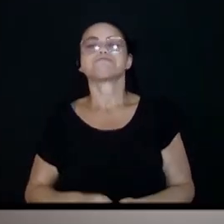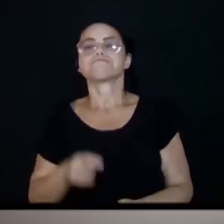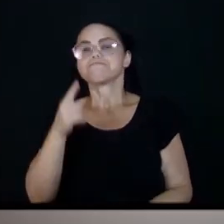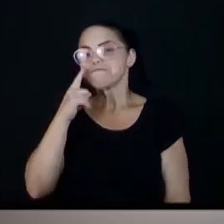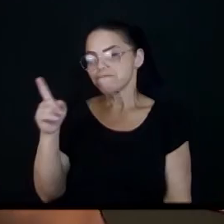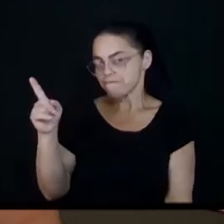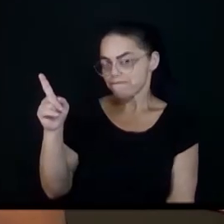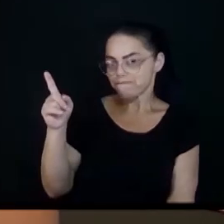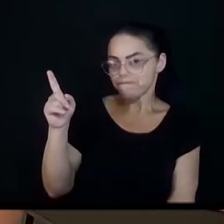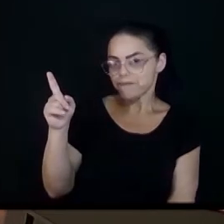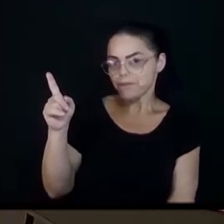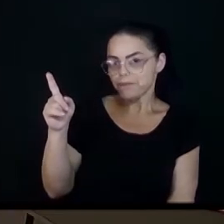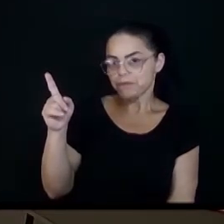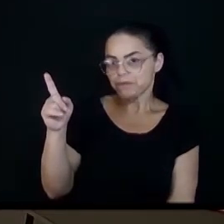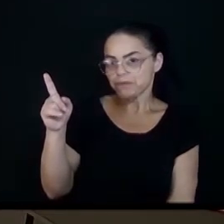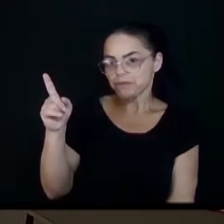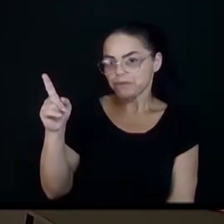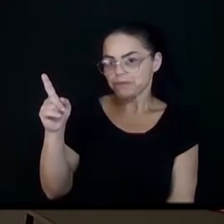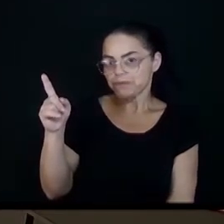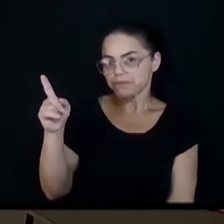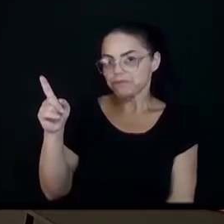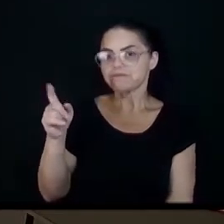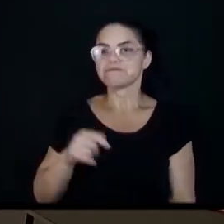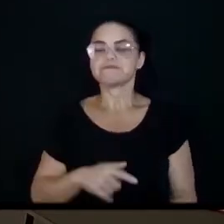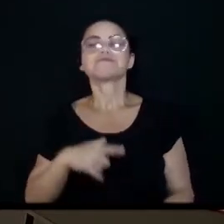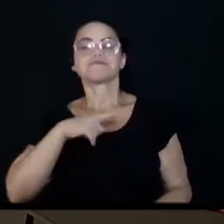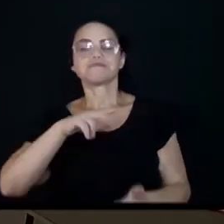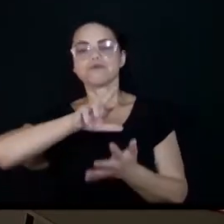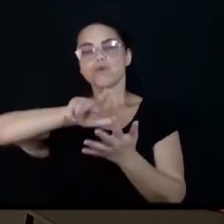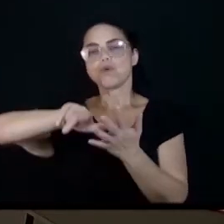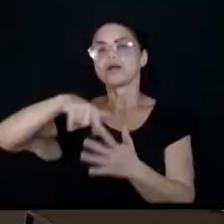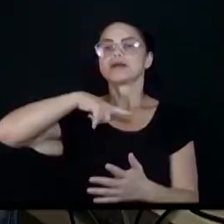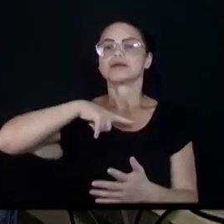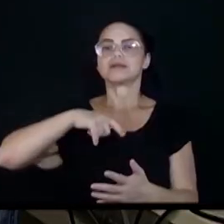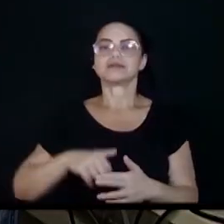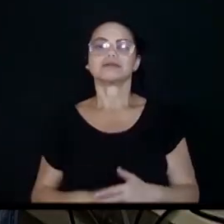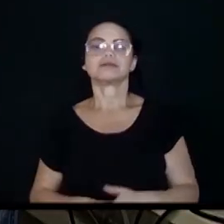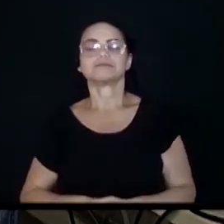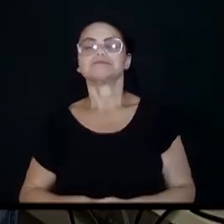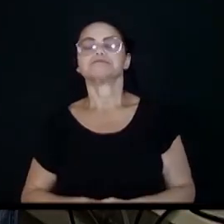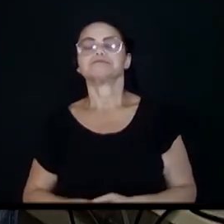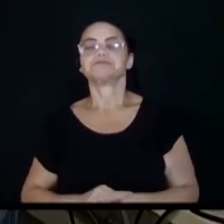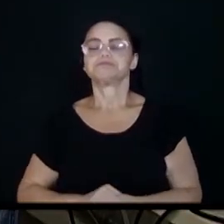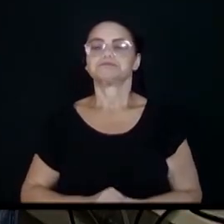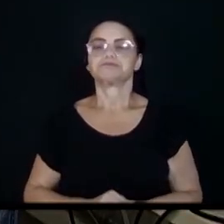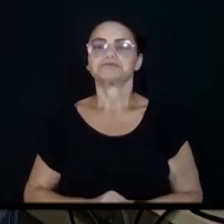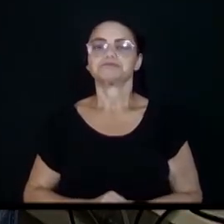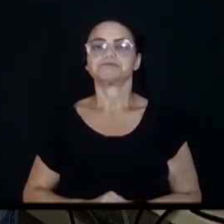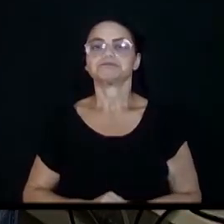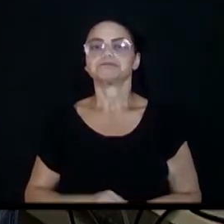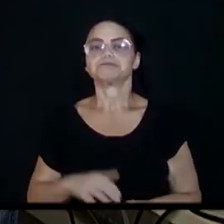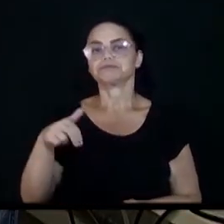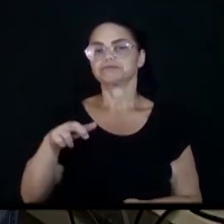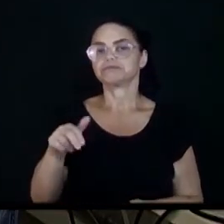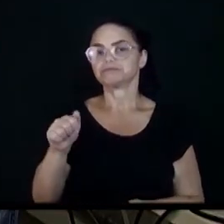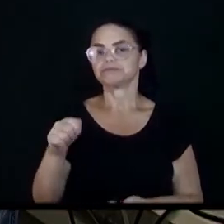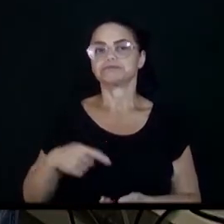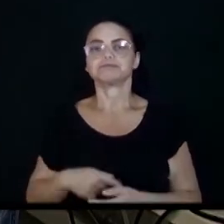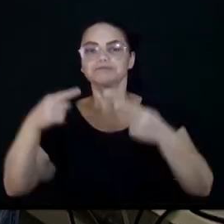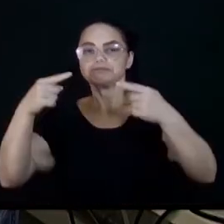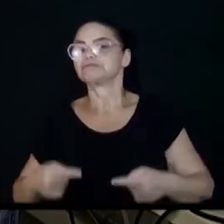a diversidade que a gente tem mesmo aqui, né, como público. E Marina, qual é o maior desafio